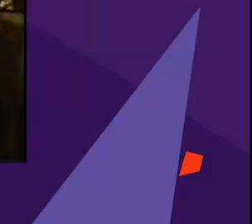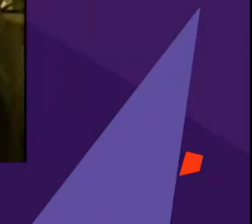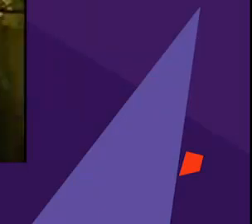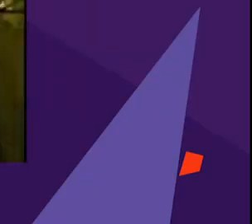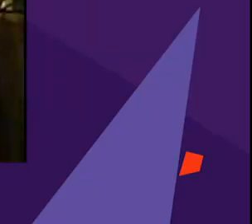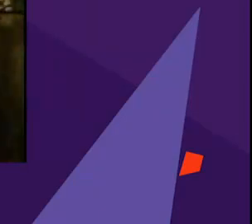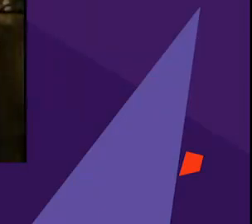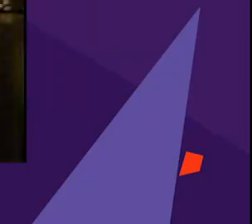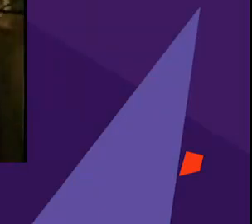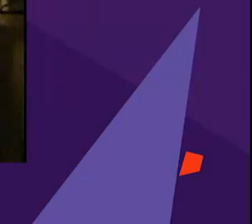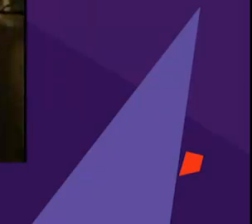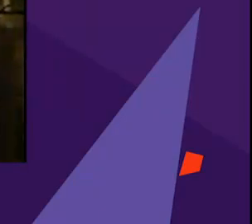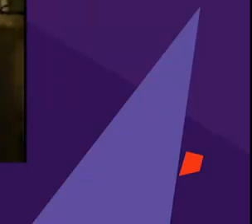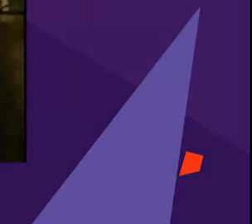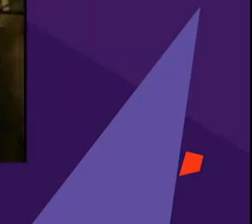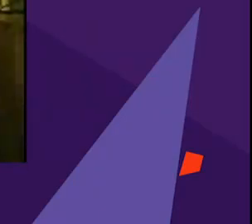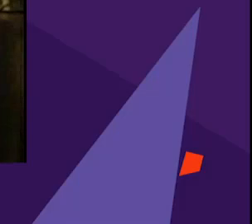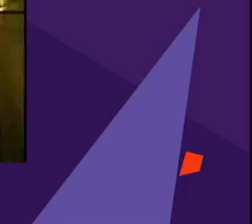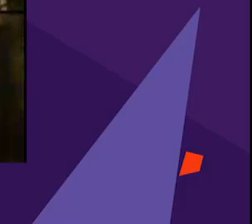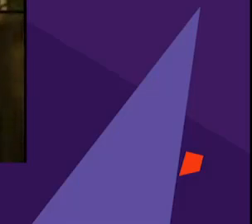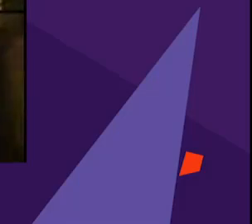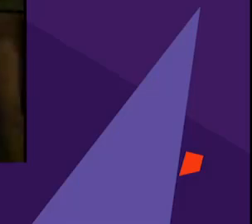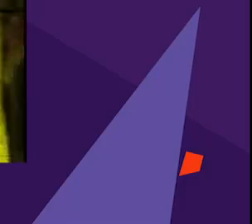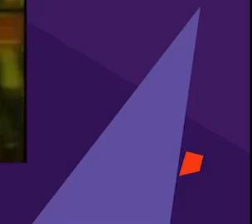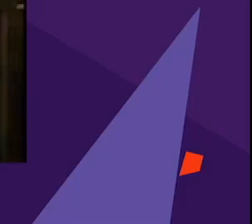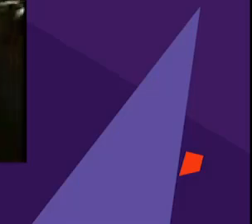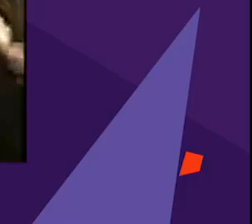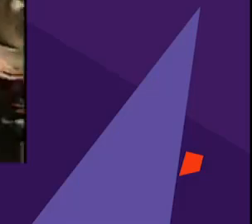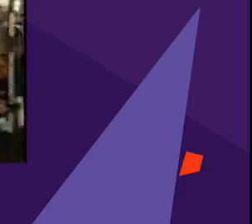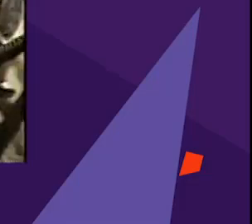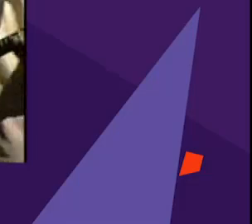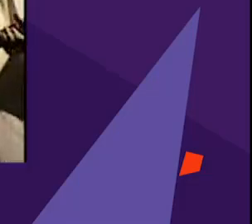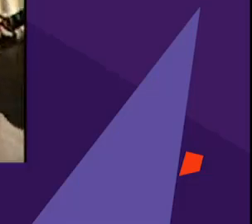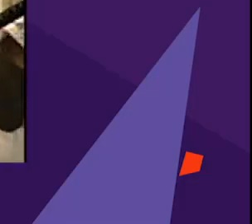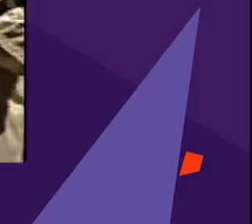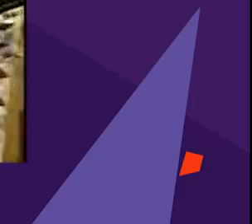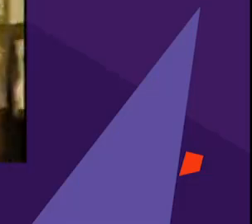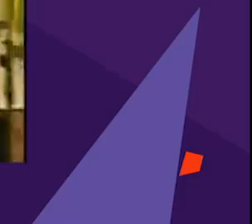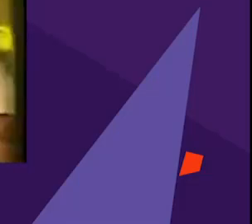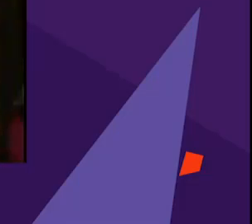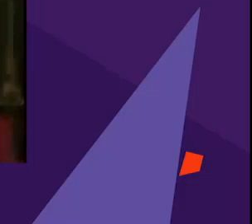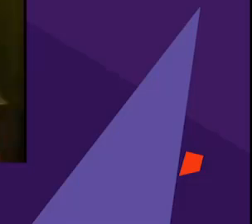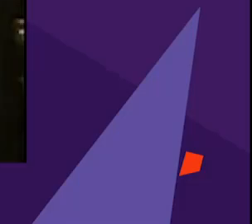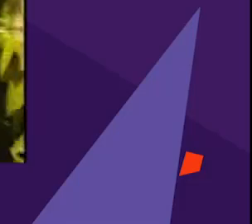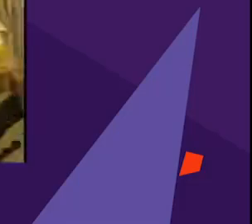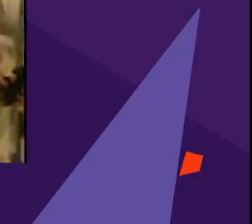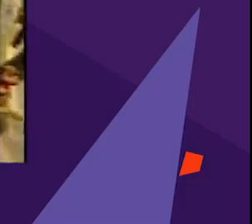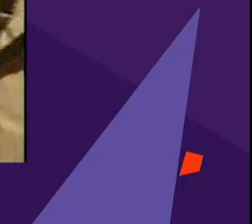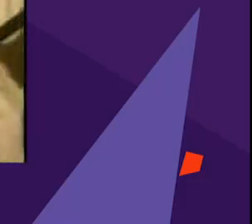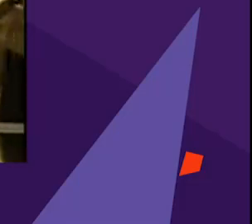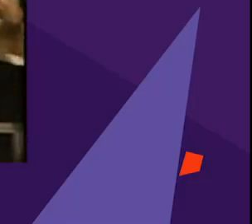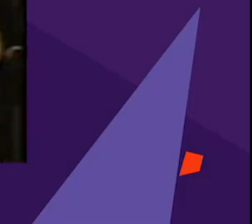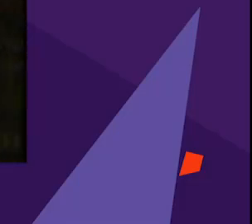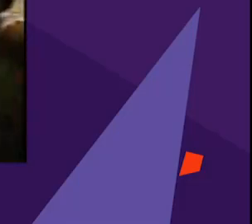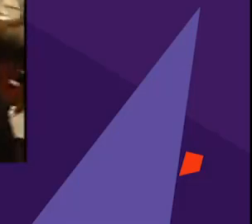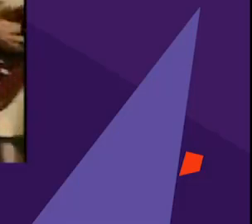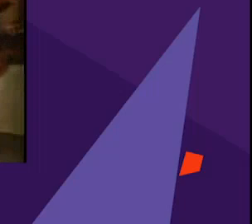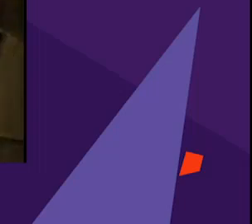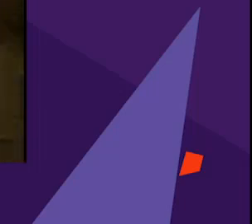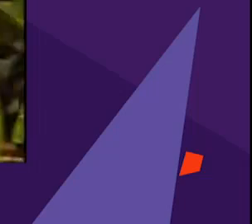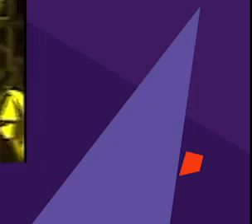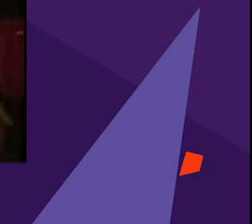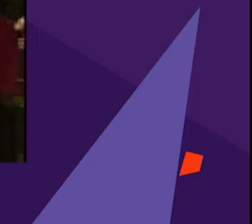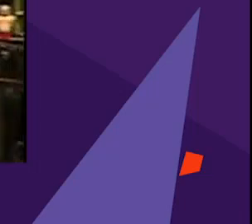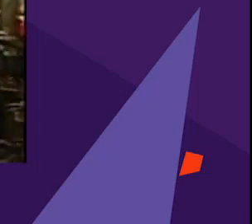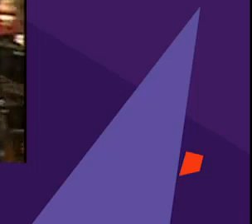nós somos tudo. Nós somos o umbigo do mundo. Não somos nada, nós somos tudo.